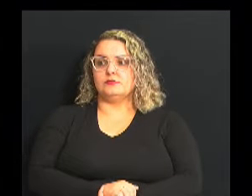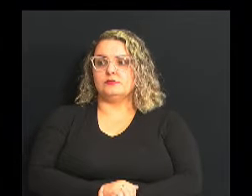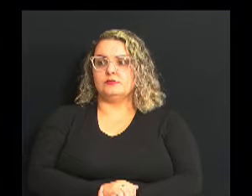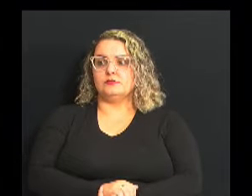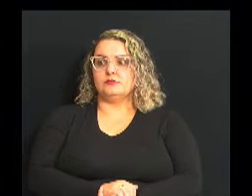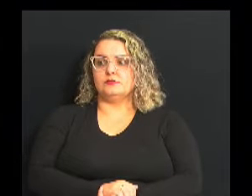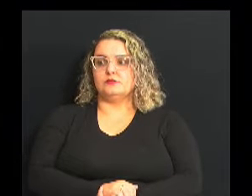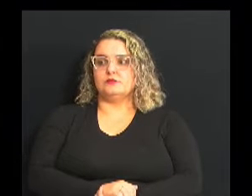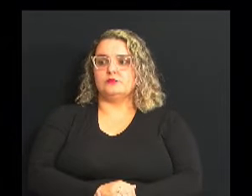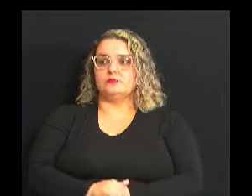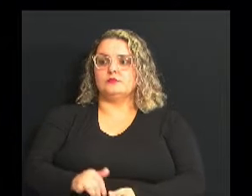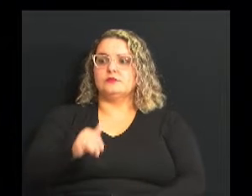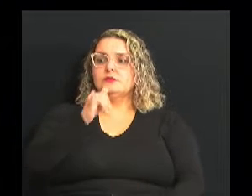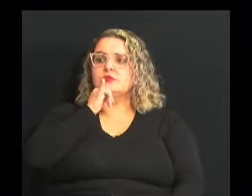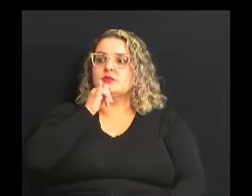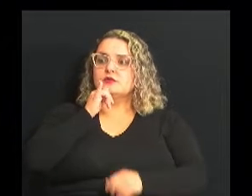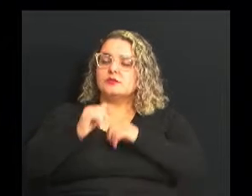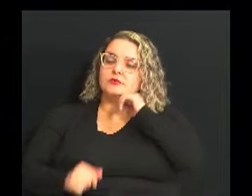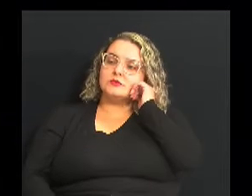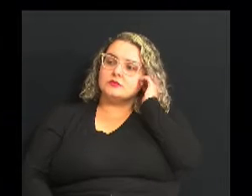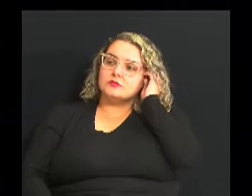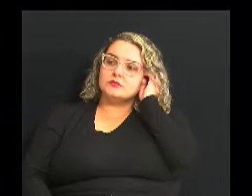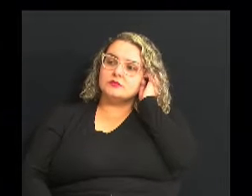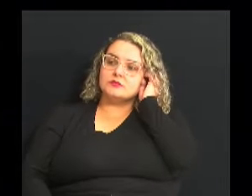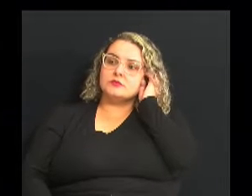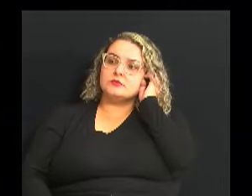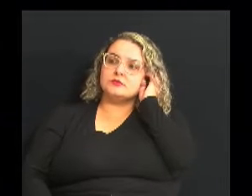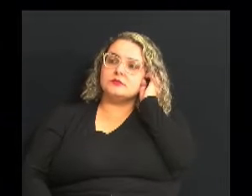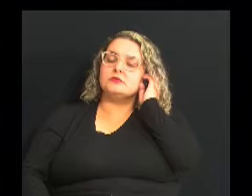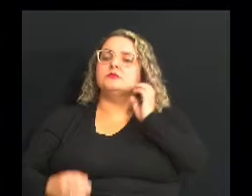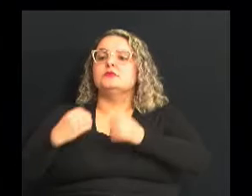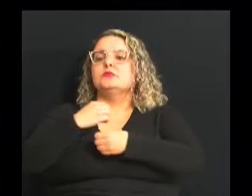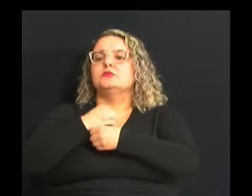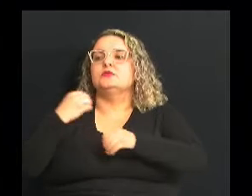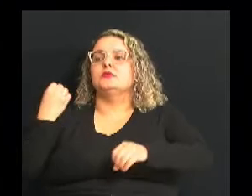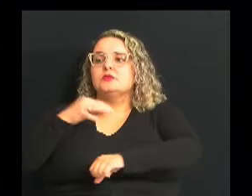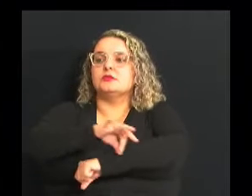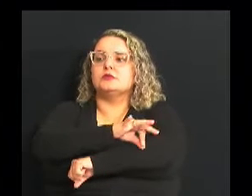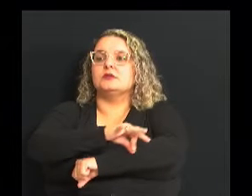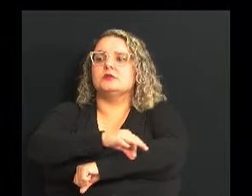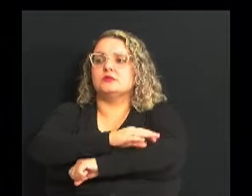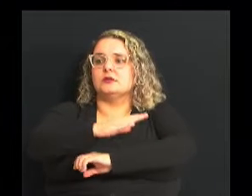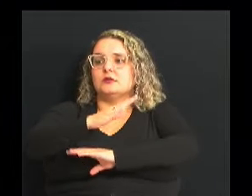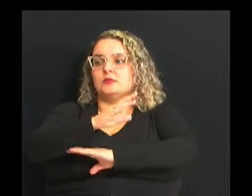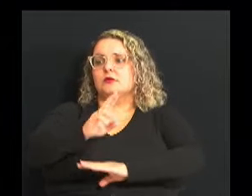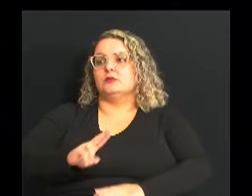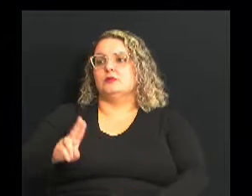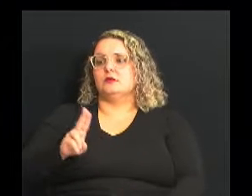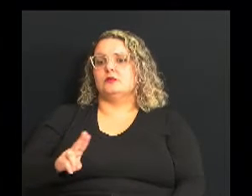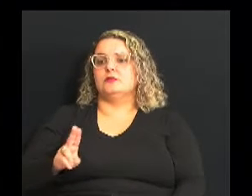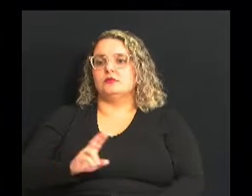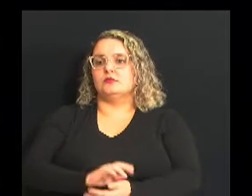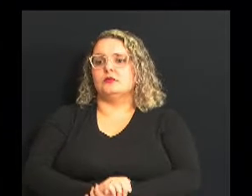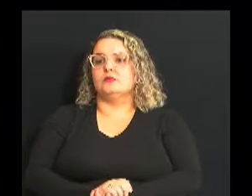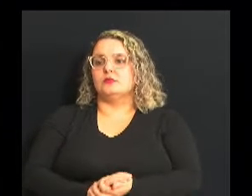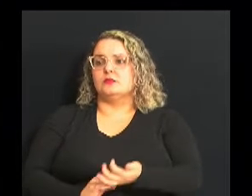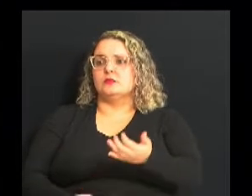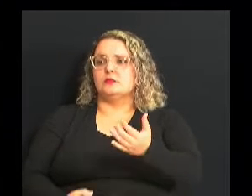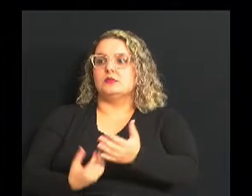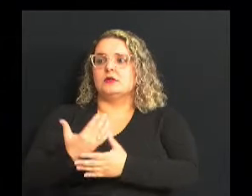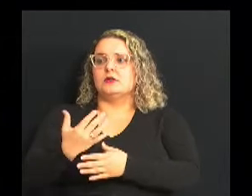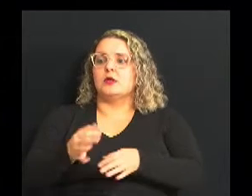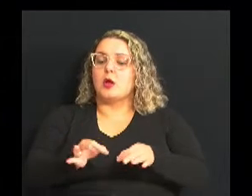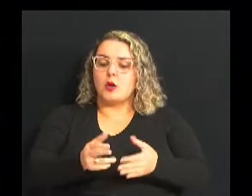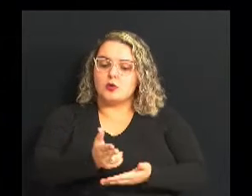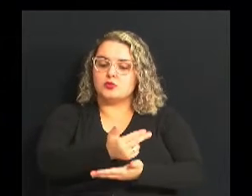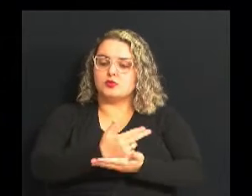por exemplo, para os engenheiros e arquitetos da Câmara, né, eles fazem uso do AutoCAD para criar as plantas, né, para